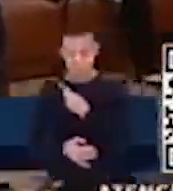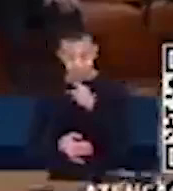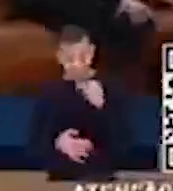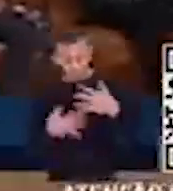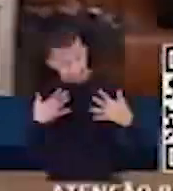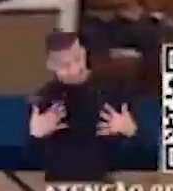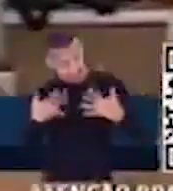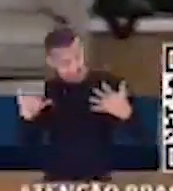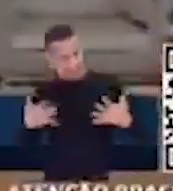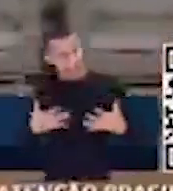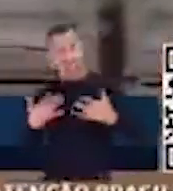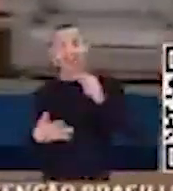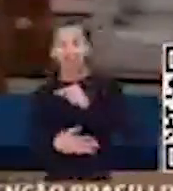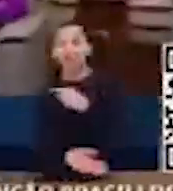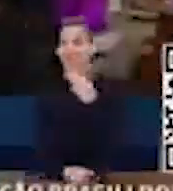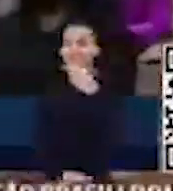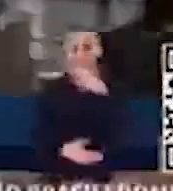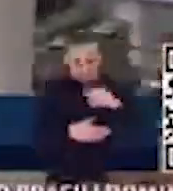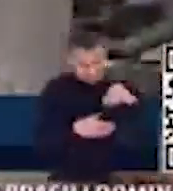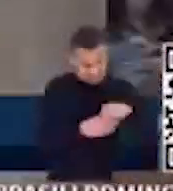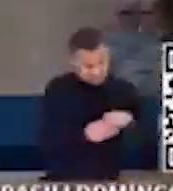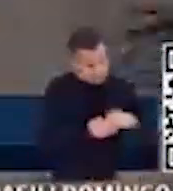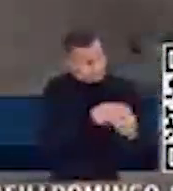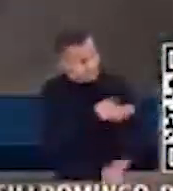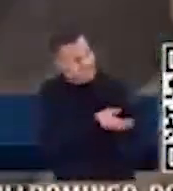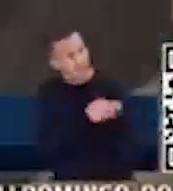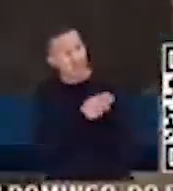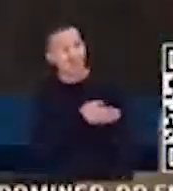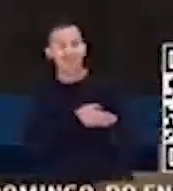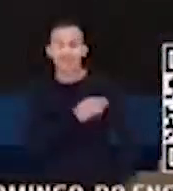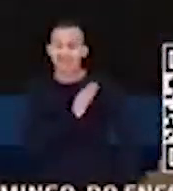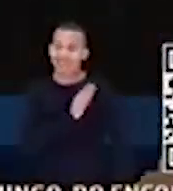alegria em seu coração.